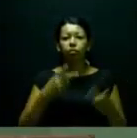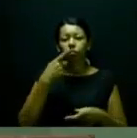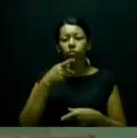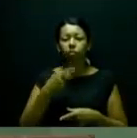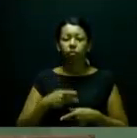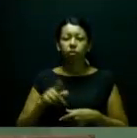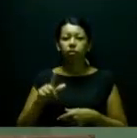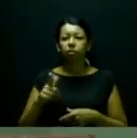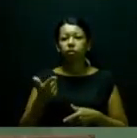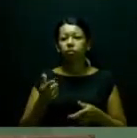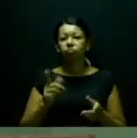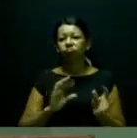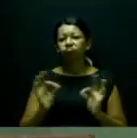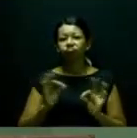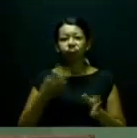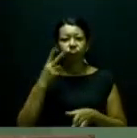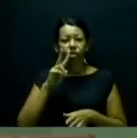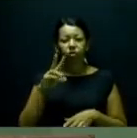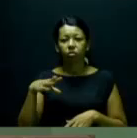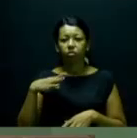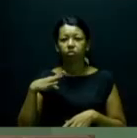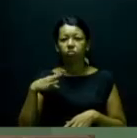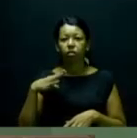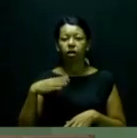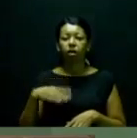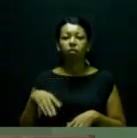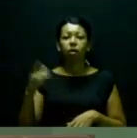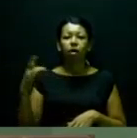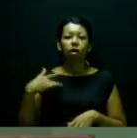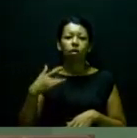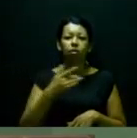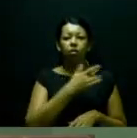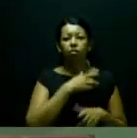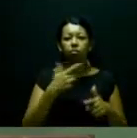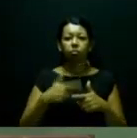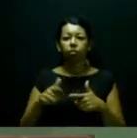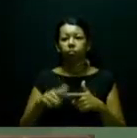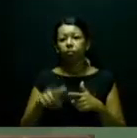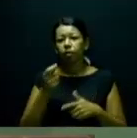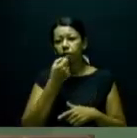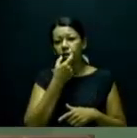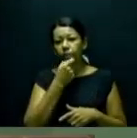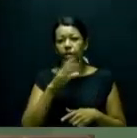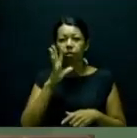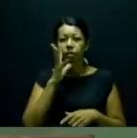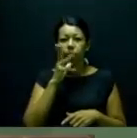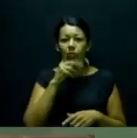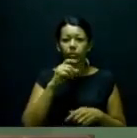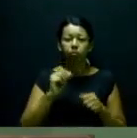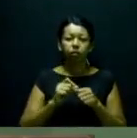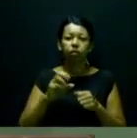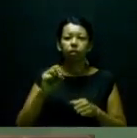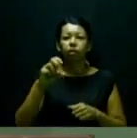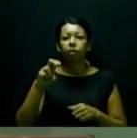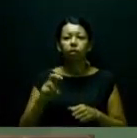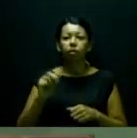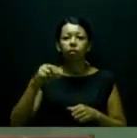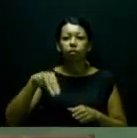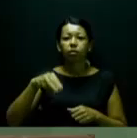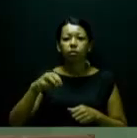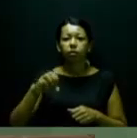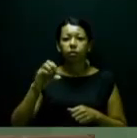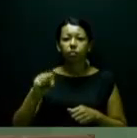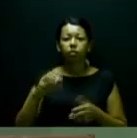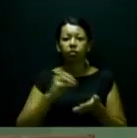governa de costas para a cidade, a saúde se encontra na UTI, é problema de medicamento, é problema de demora para fazer exames, é problema com a falta de